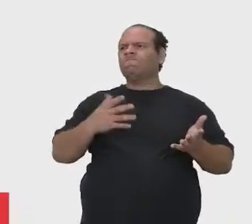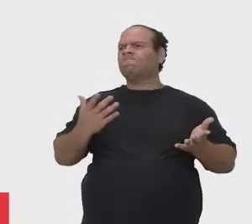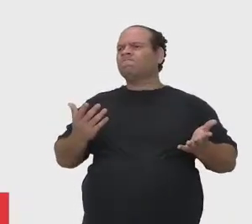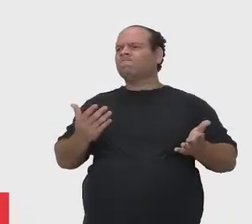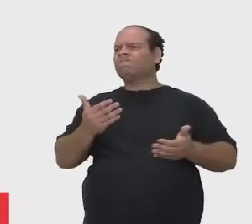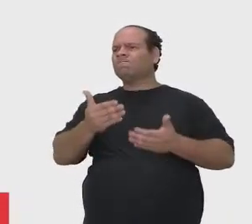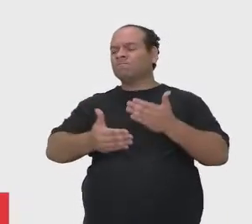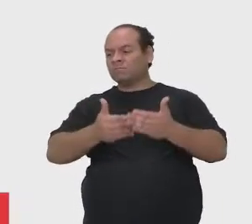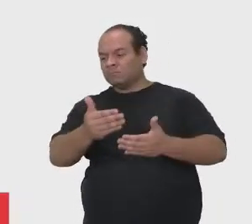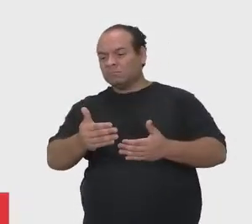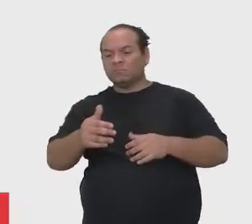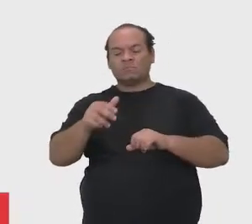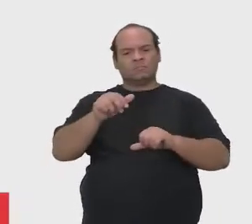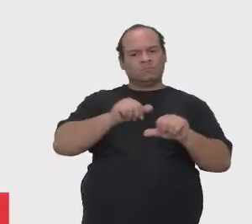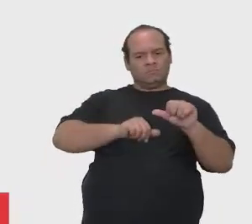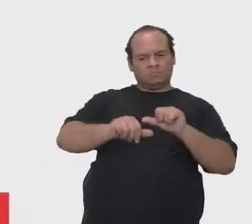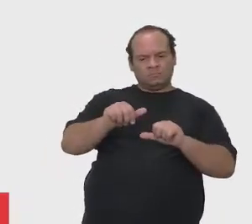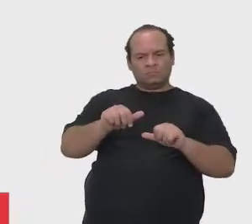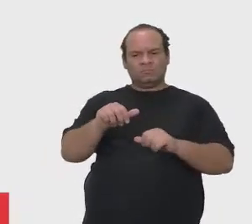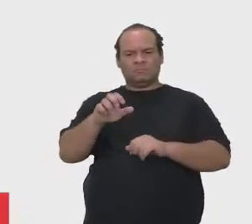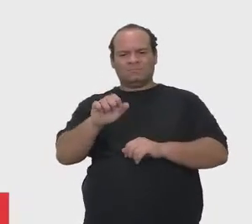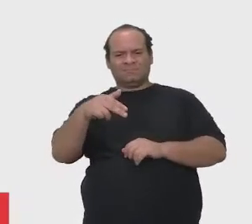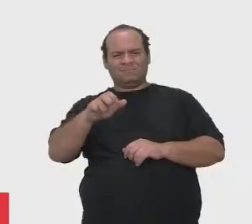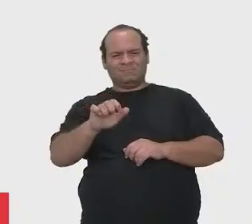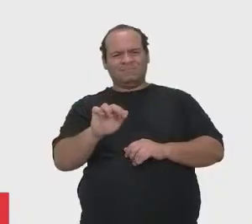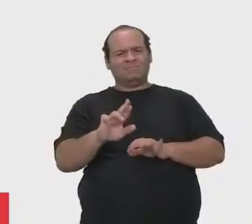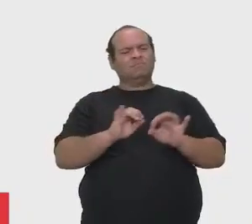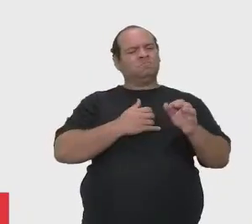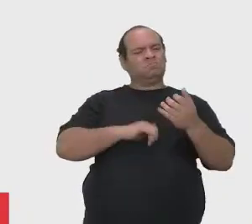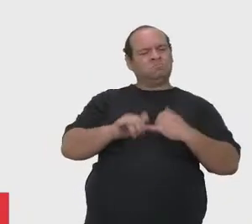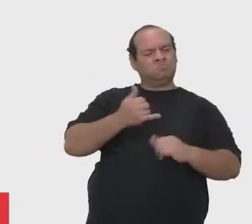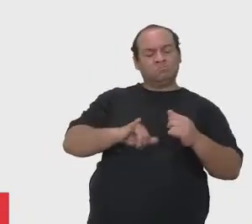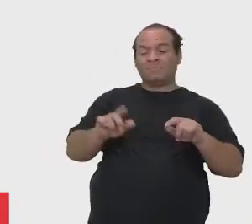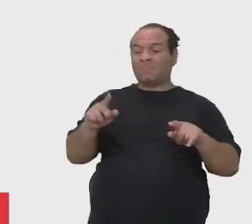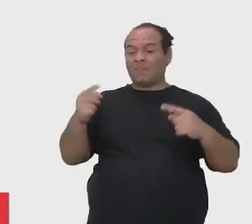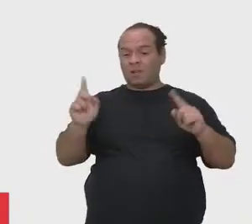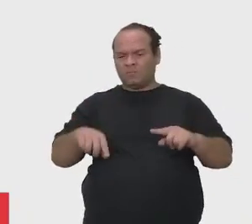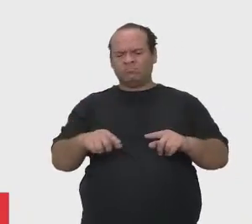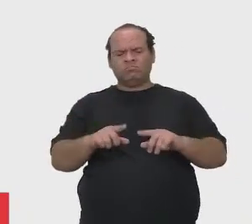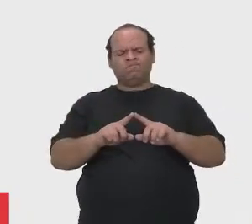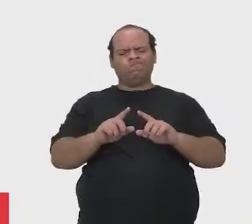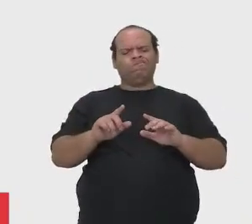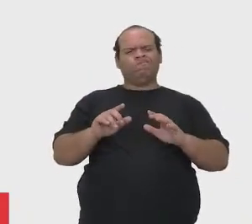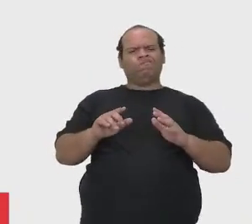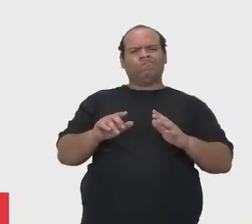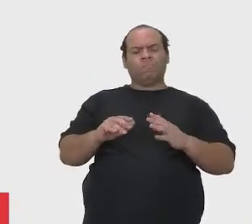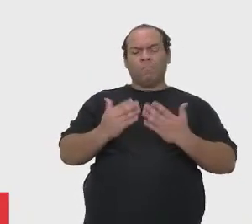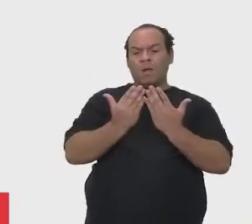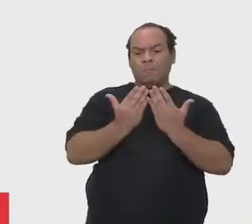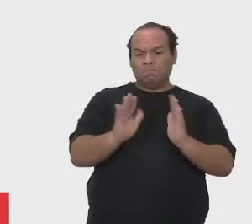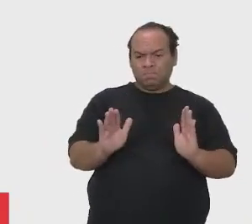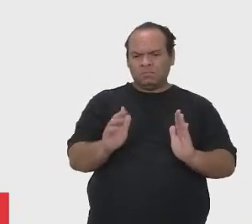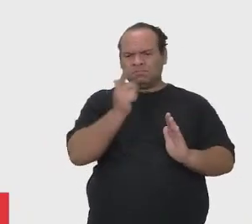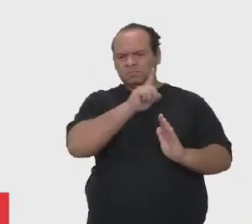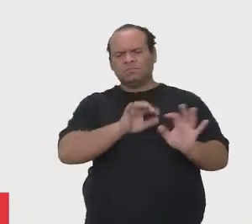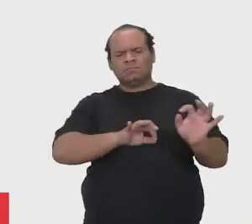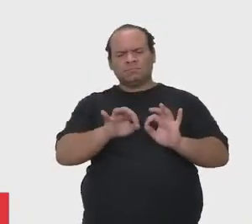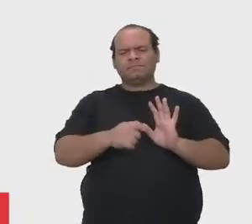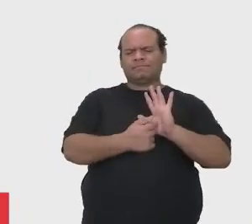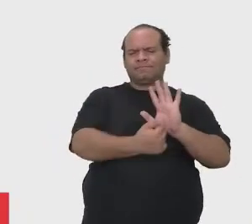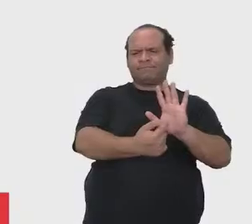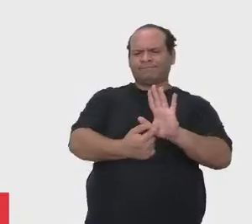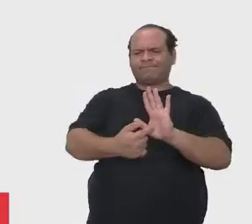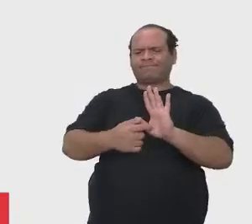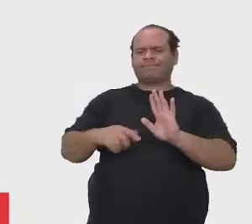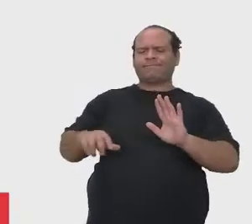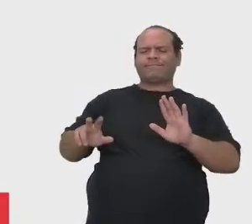para frente, da transição energética, é uma janela de oportunidade que nós temos para se destacar perante